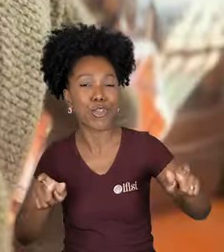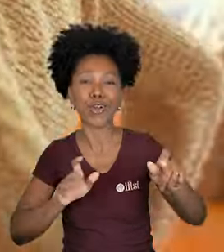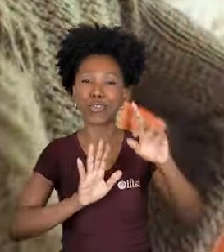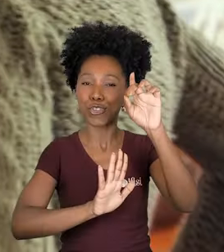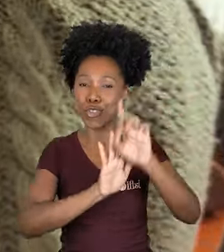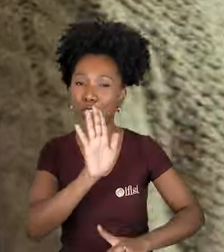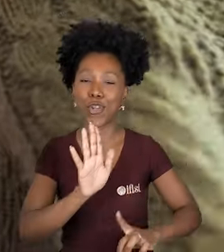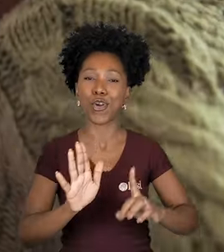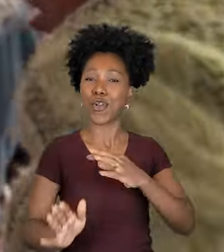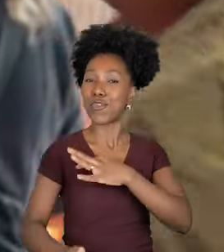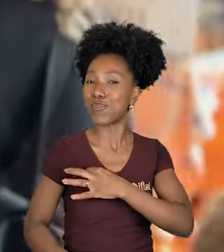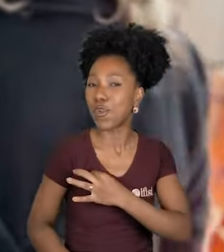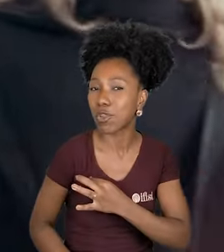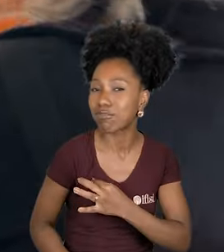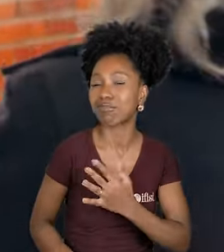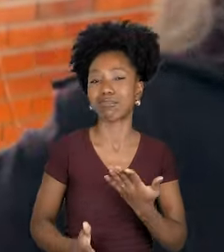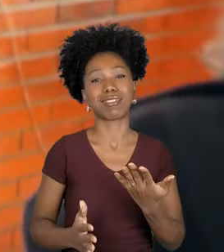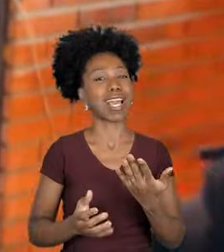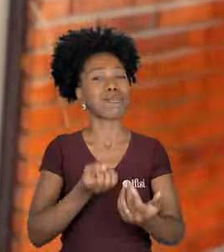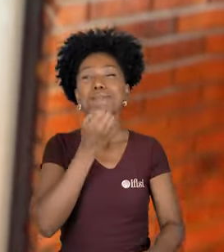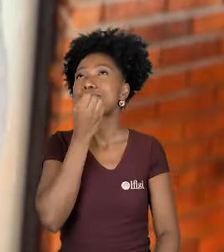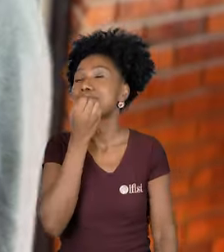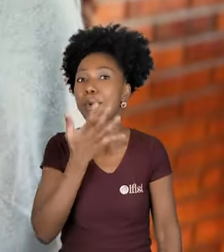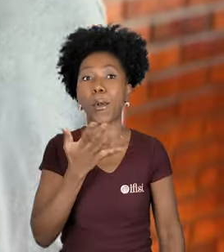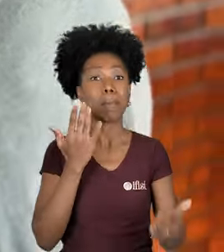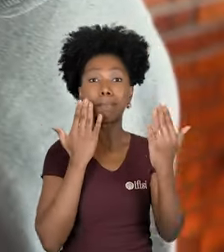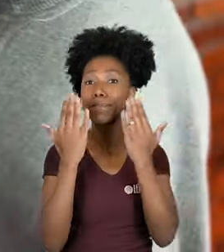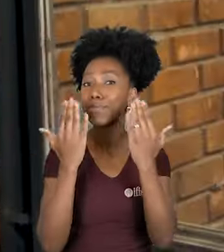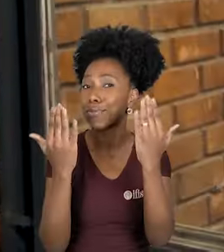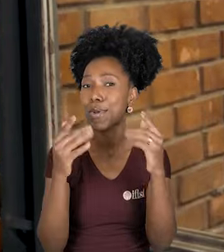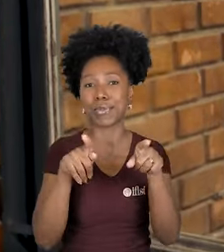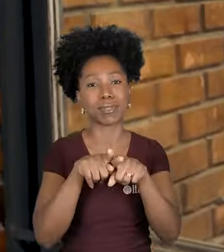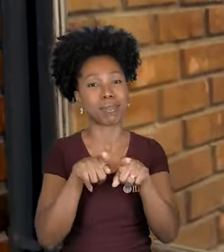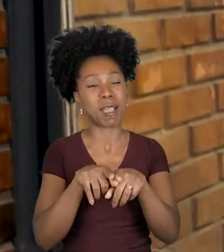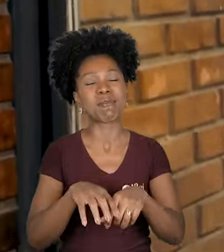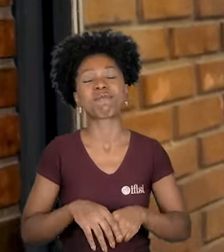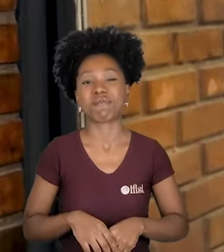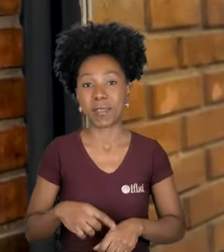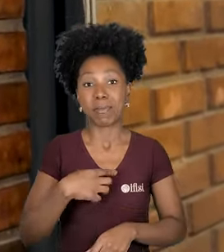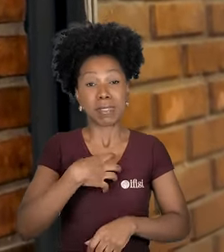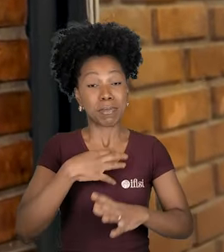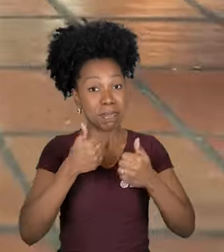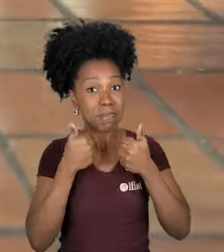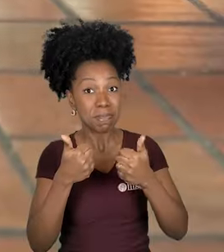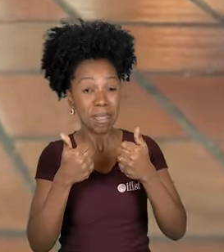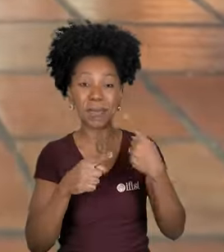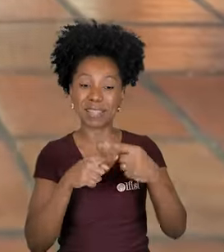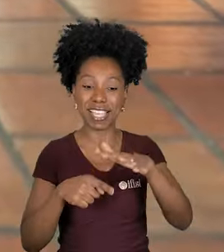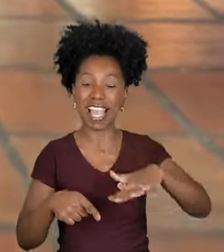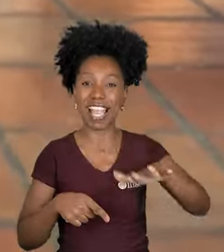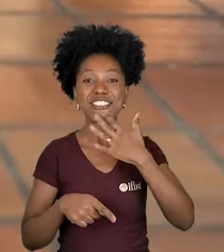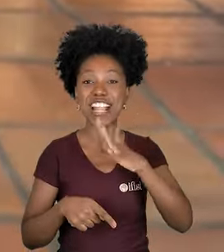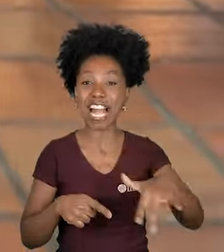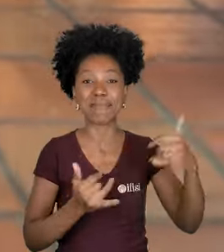professores, os diretores, voluntários, né, muito bom mesmo, psicóloga, olha. Eu me sinto bem, porque as crianças,